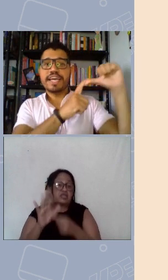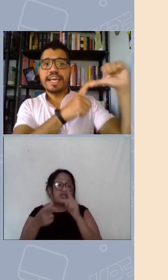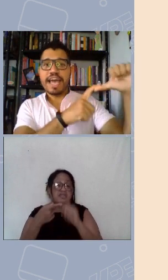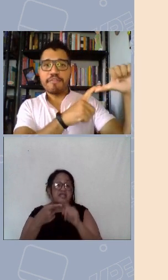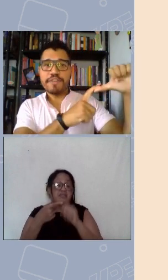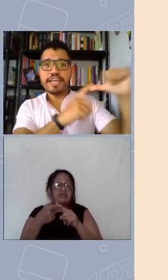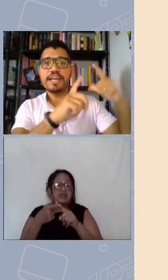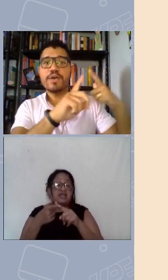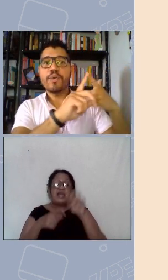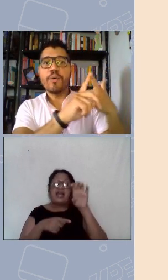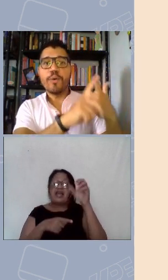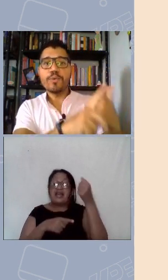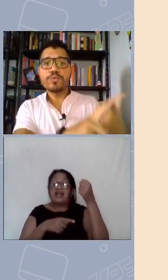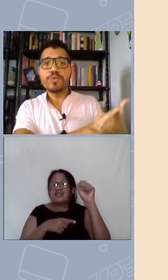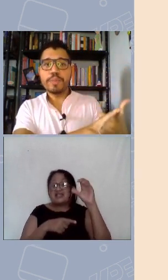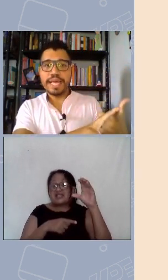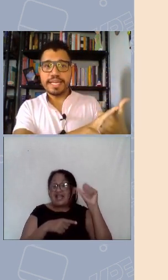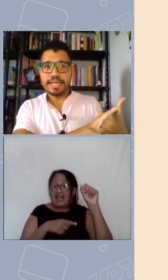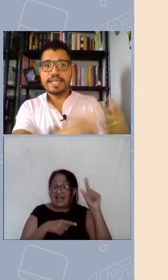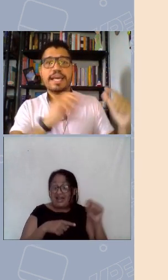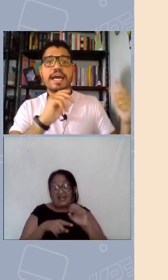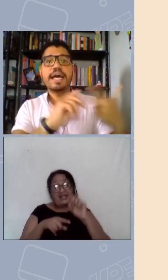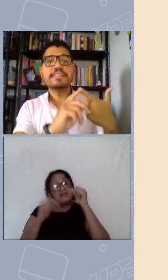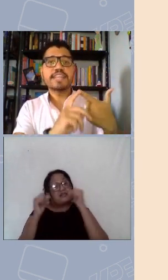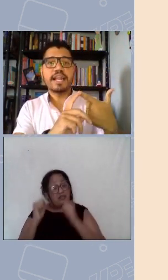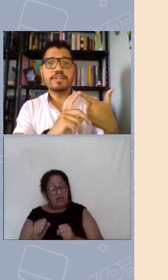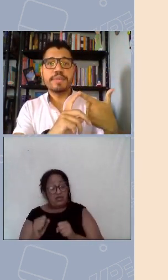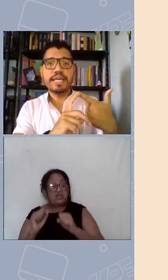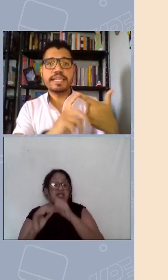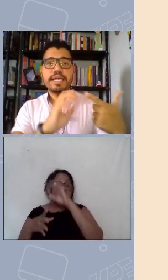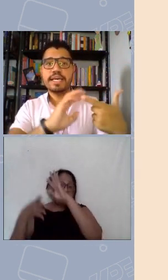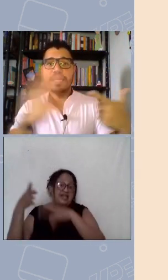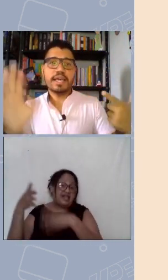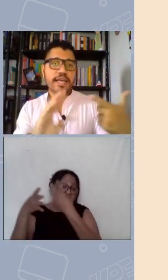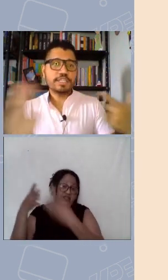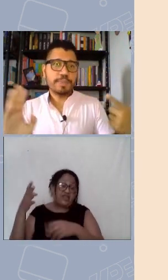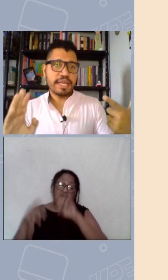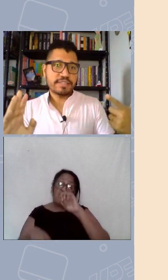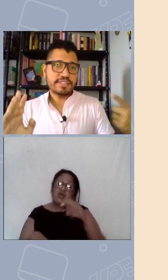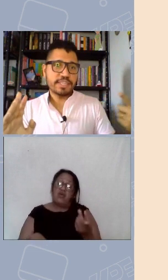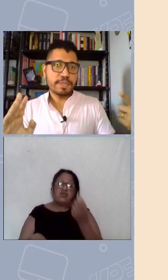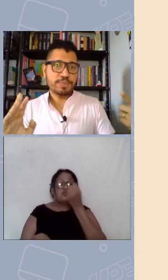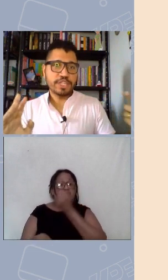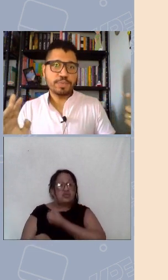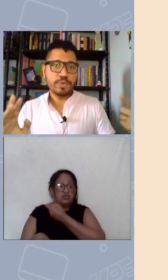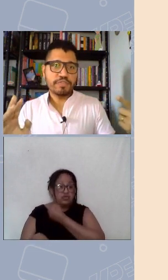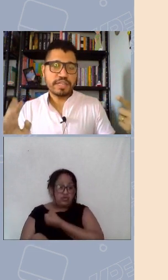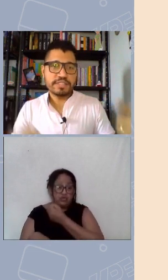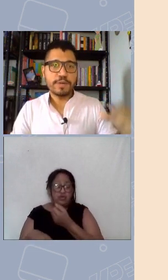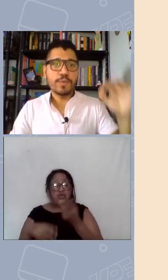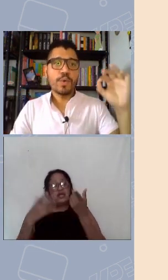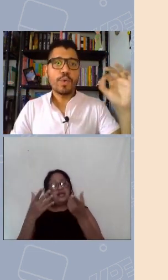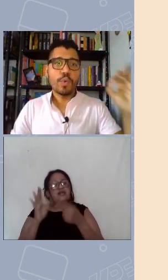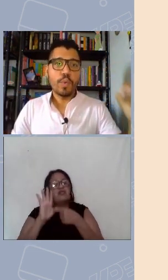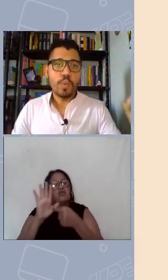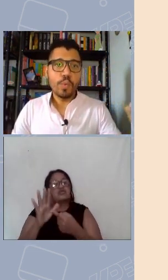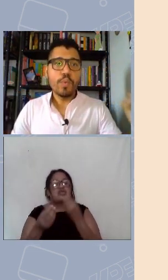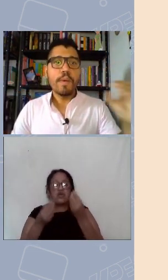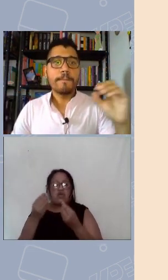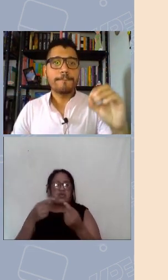pode ser gráfica ou numérica a escala numérica é expressa simplesmente por uma fração